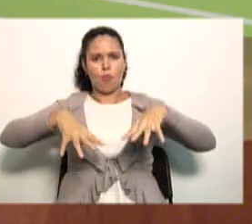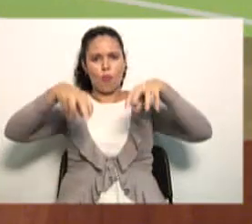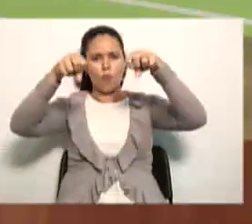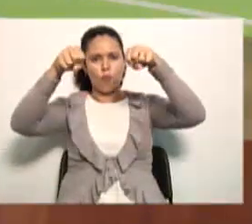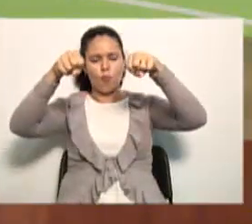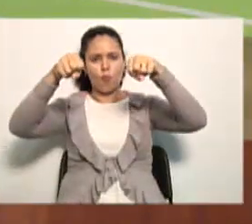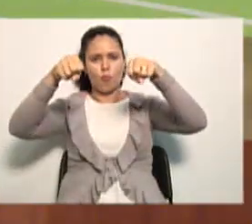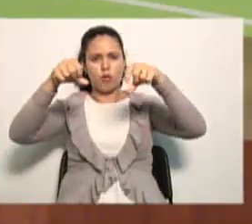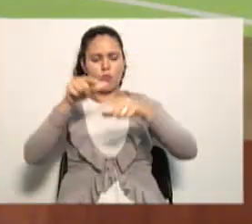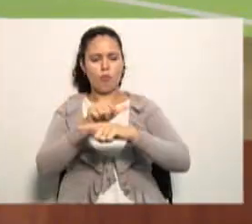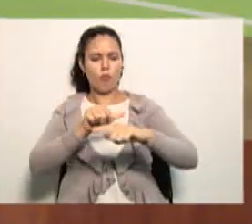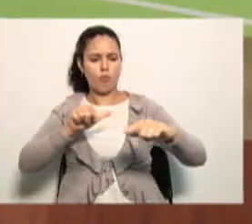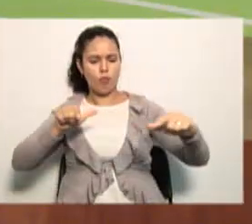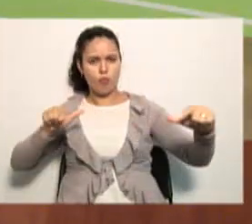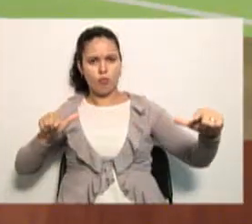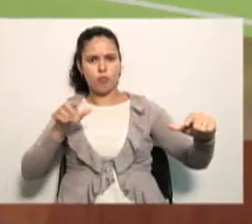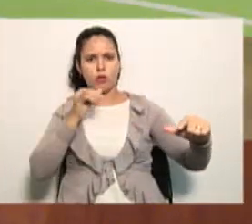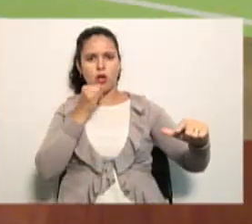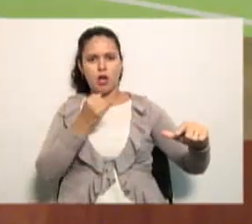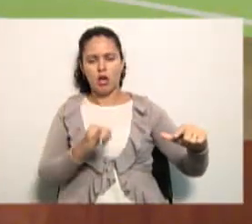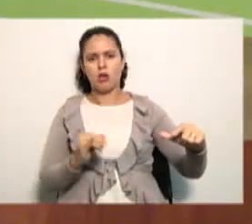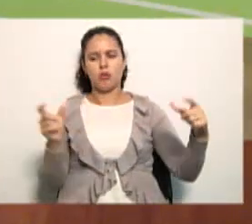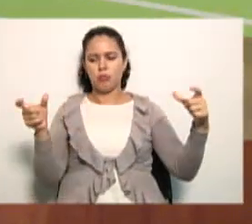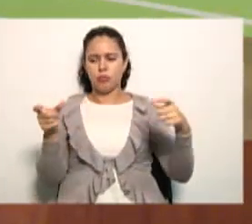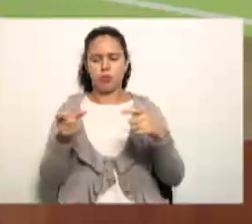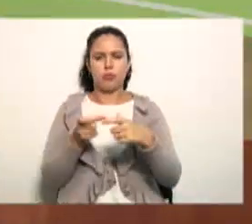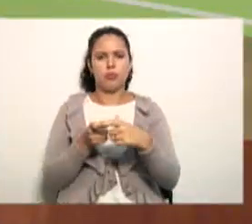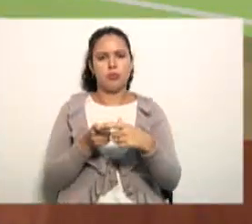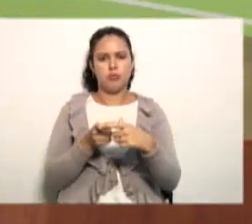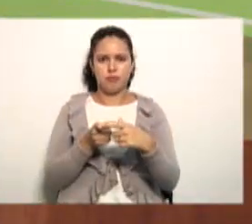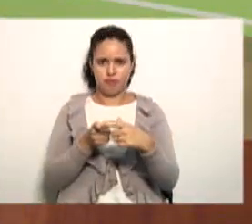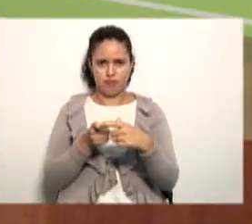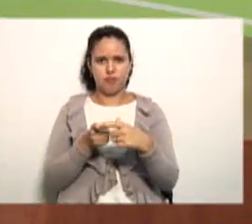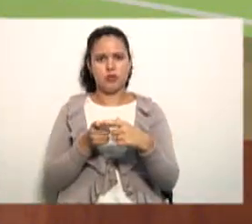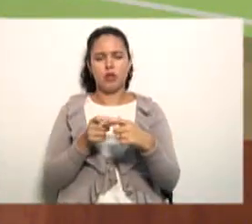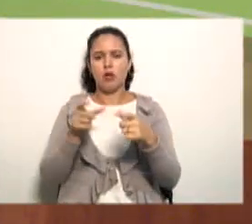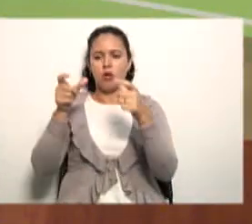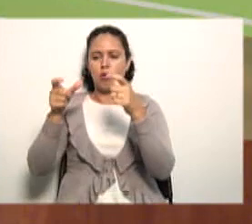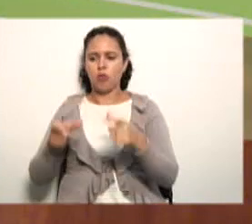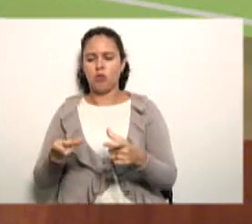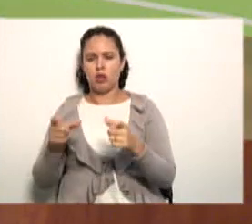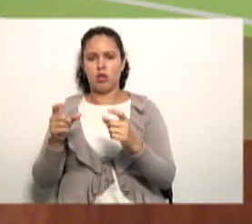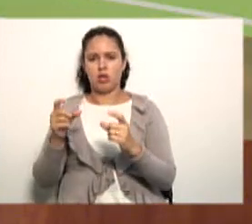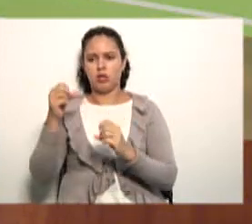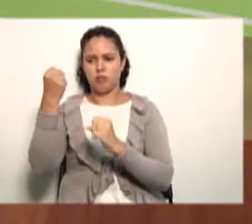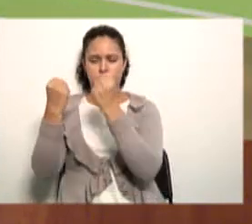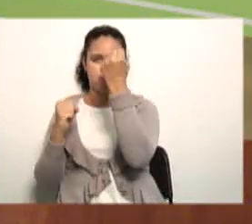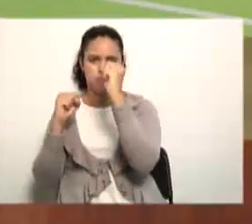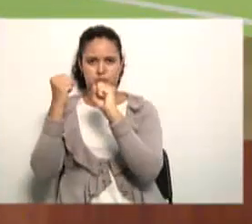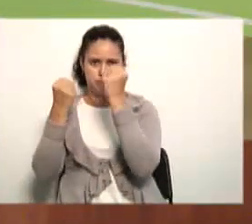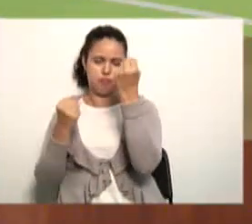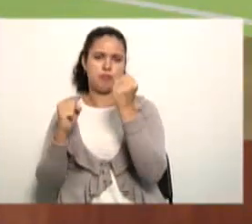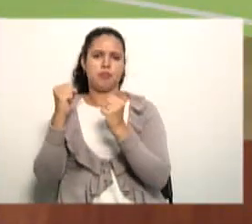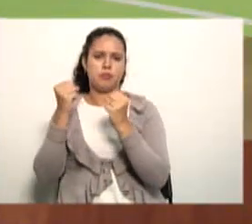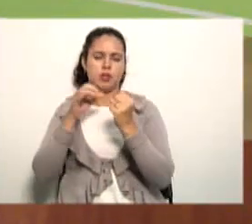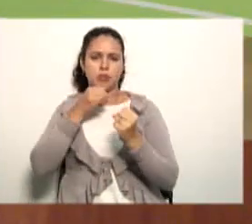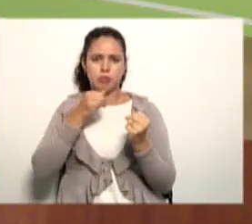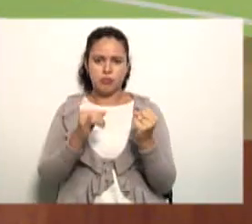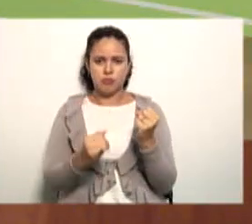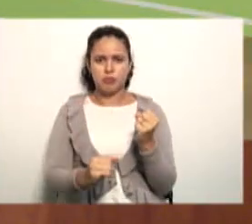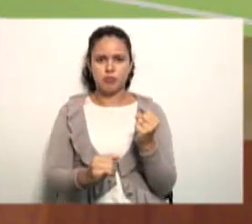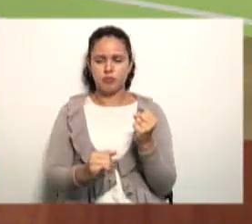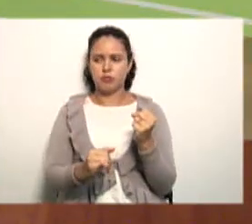as reservas, as represas de água que geram energia nas usinas hidrelétricas estão secas, estão com baixo nível de